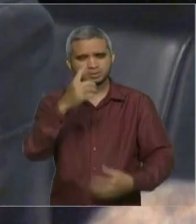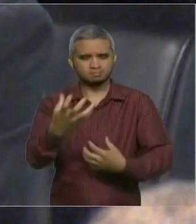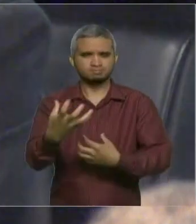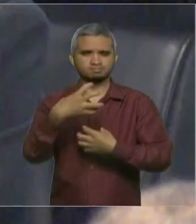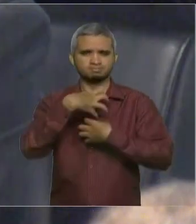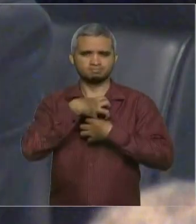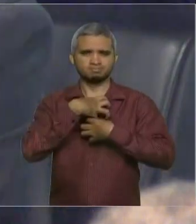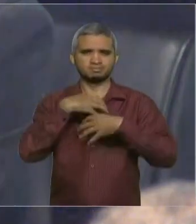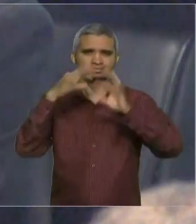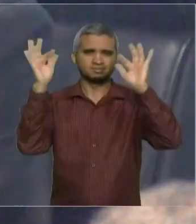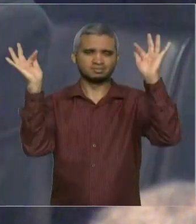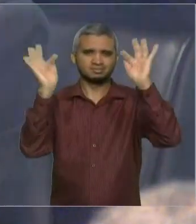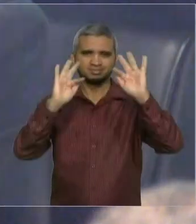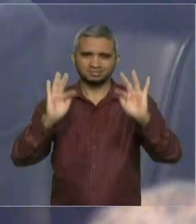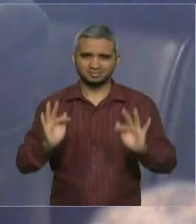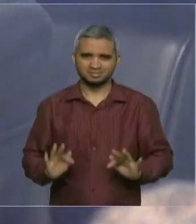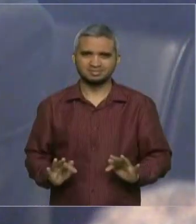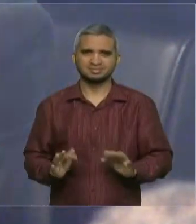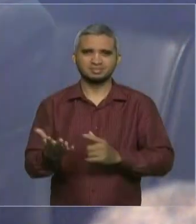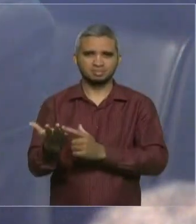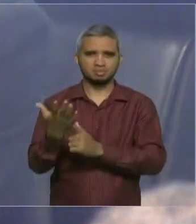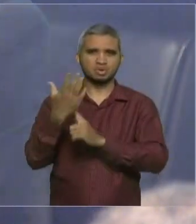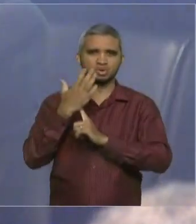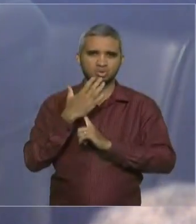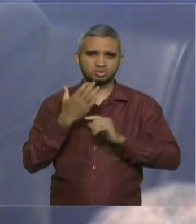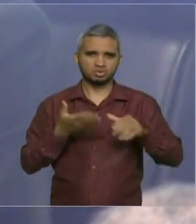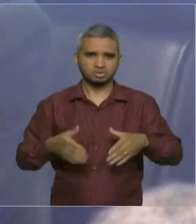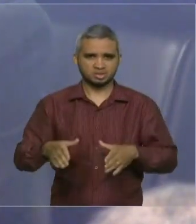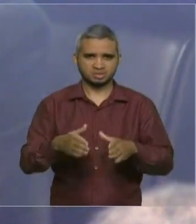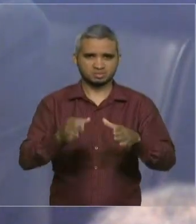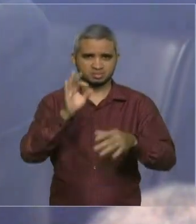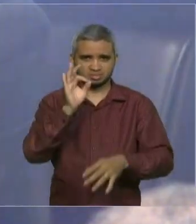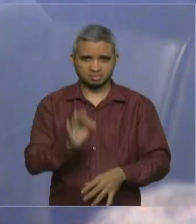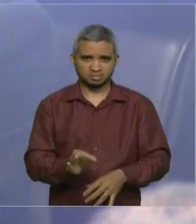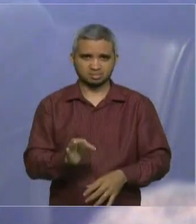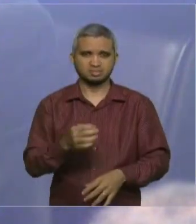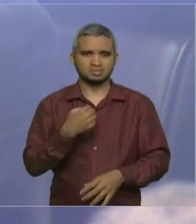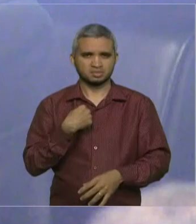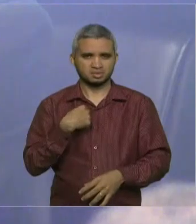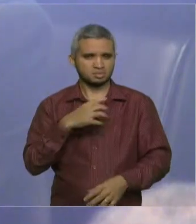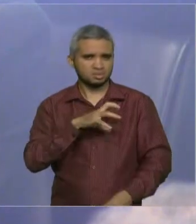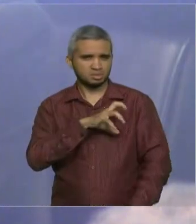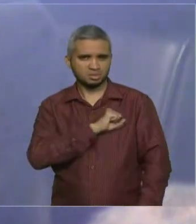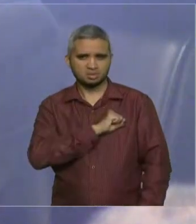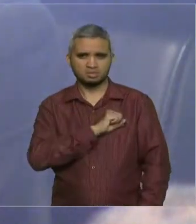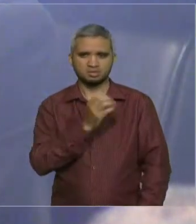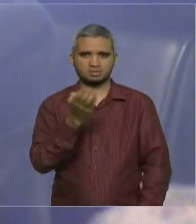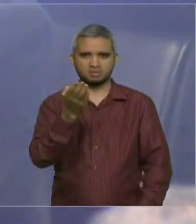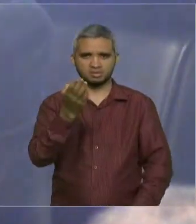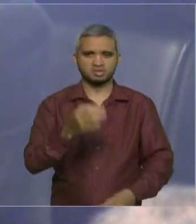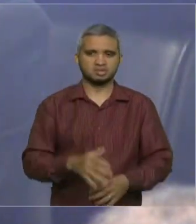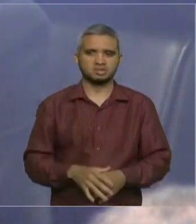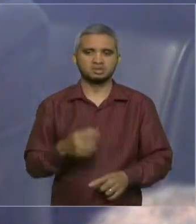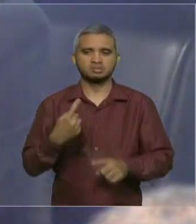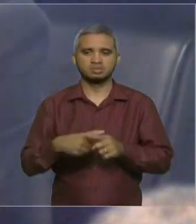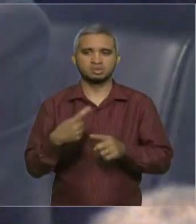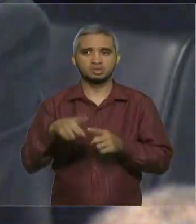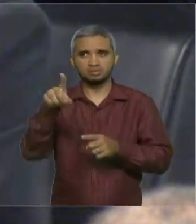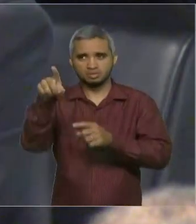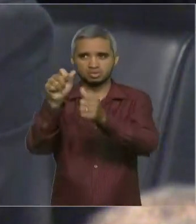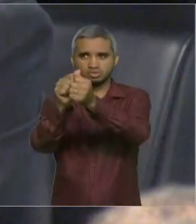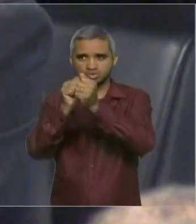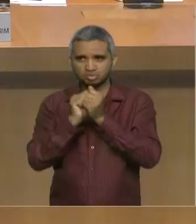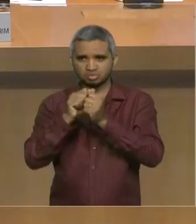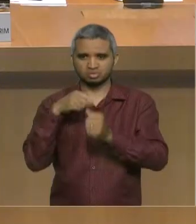porque nos aponta o caminho. Eu te amo do fundo do meu coração, sou feliz por ter você aqui com a gente, tá bom?